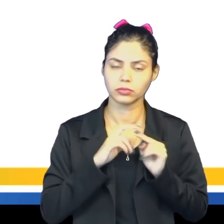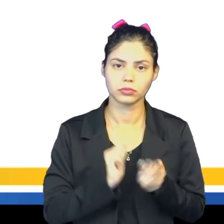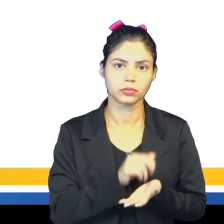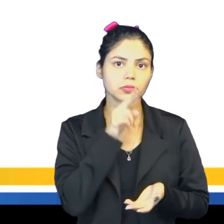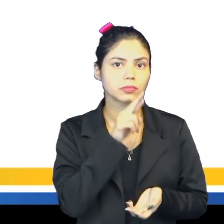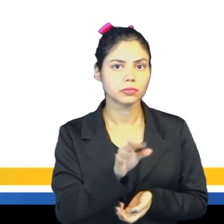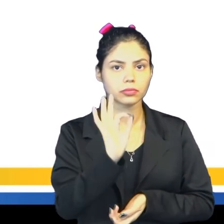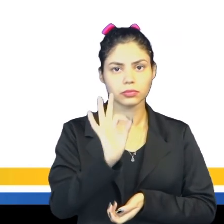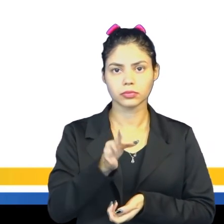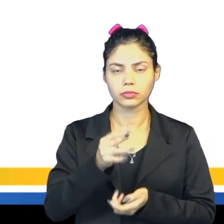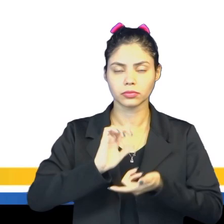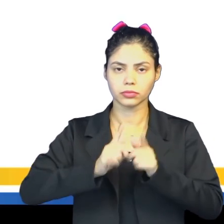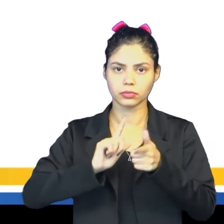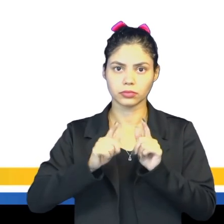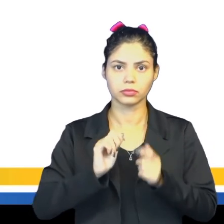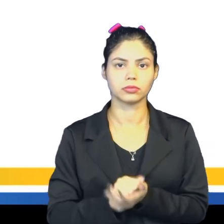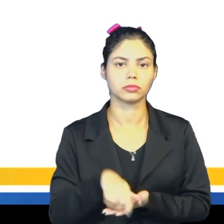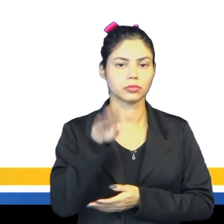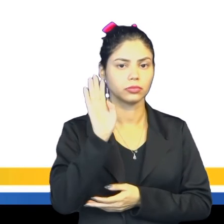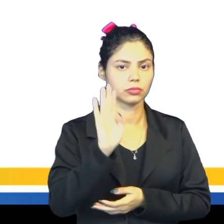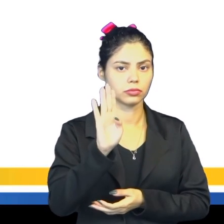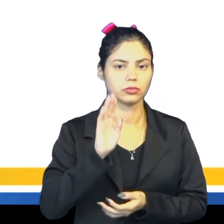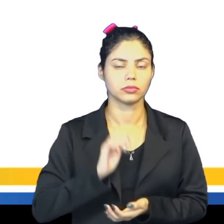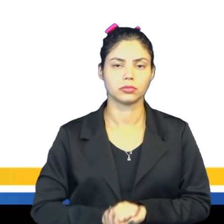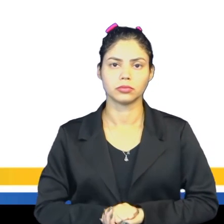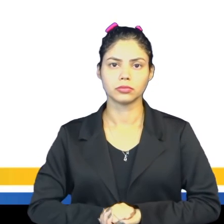a resposta correta é a alternativa B.